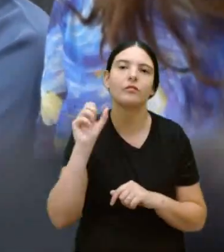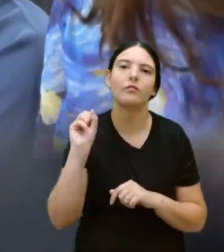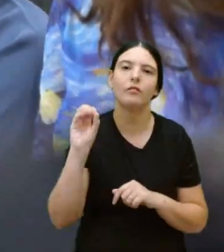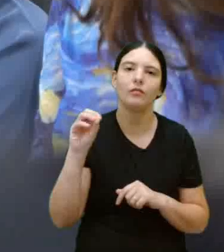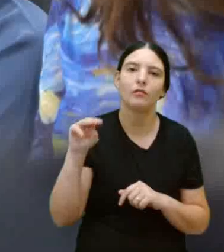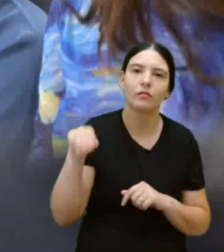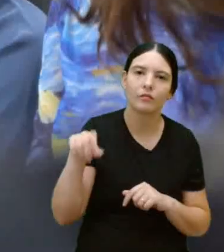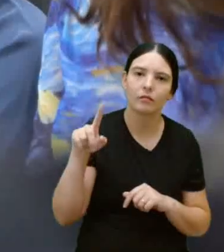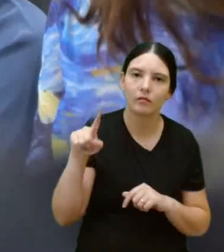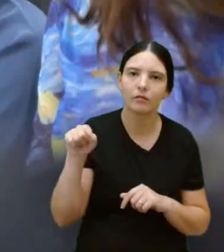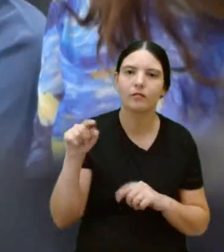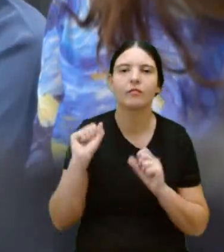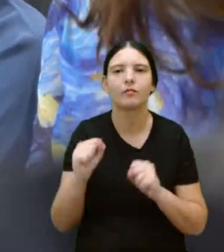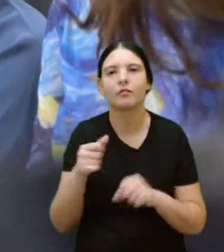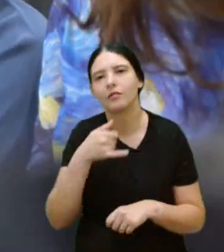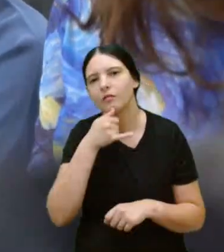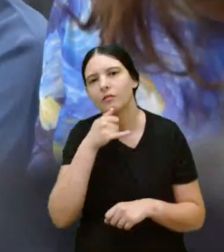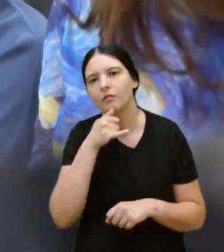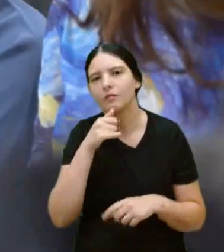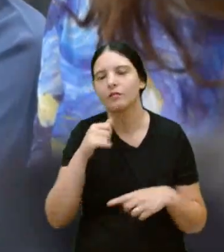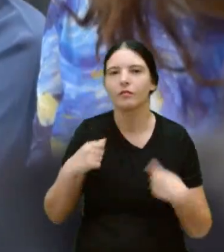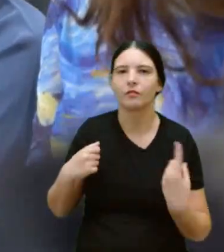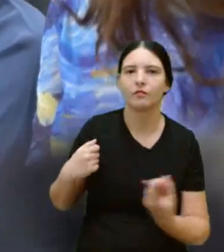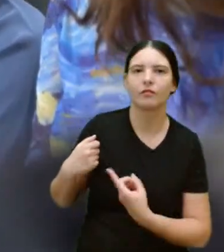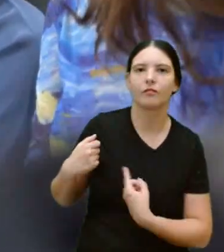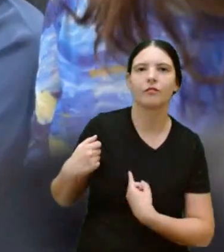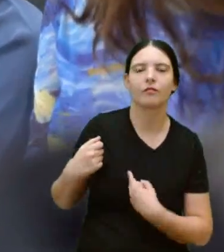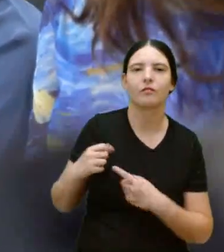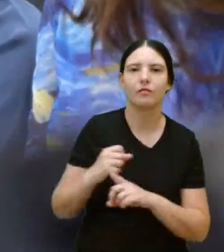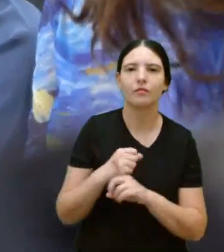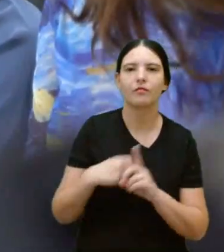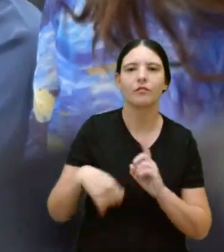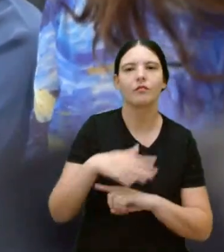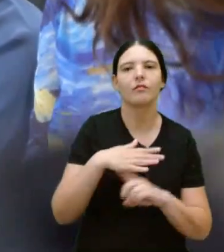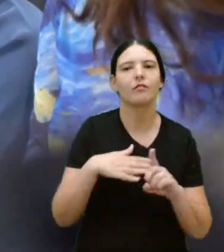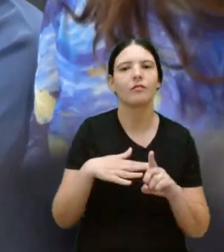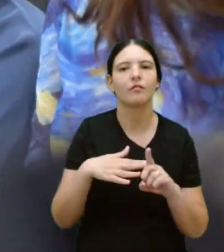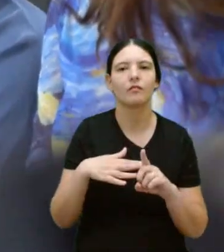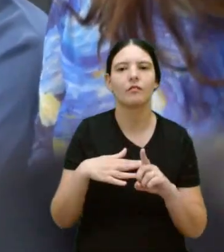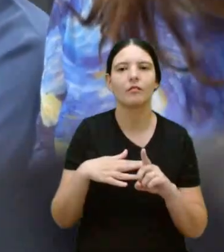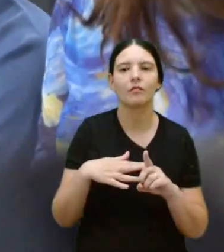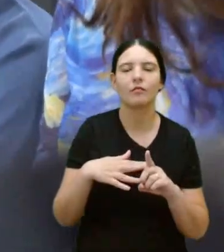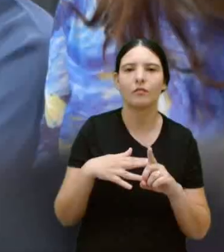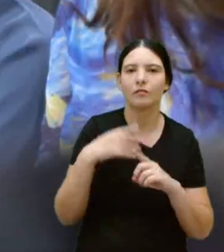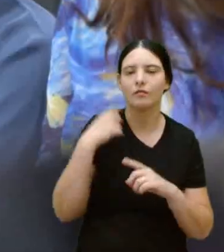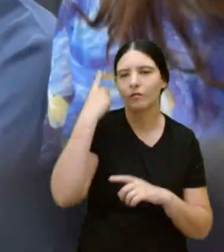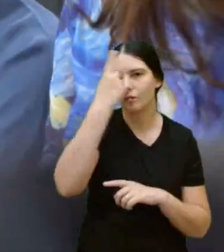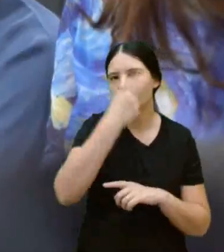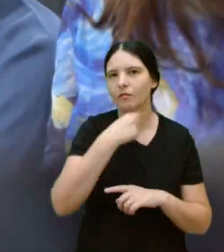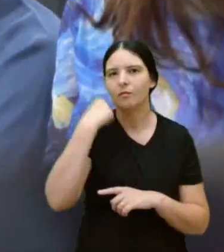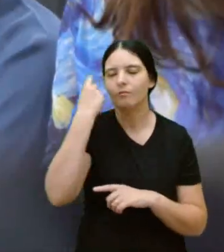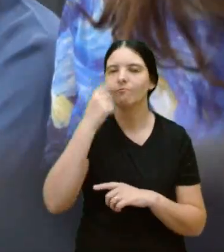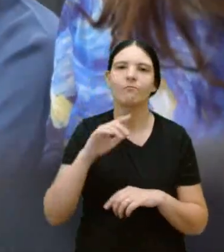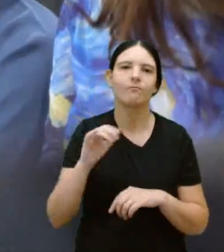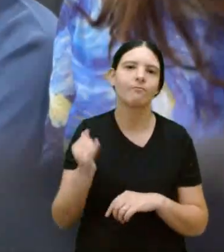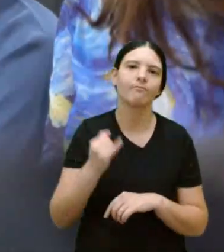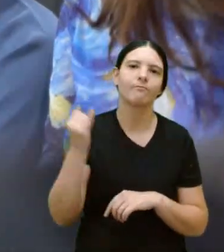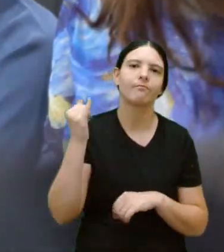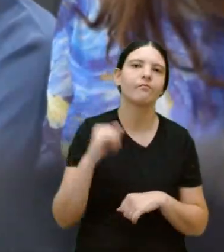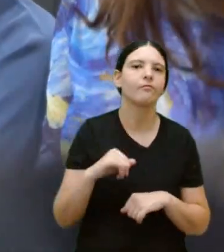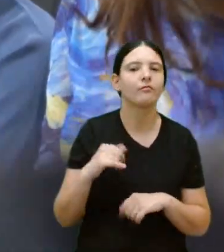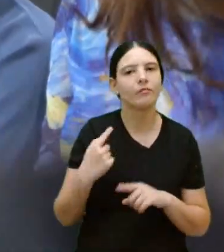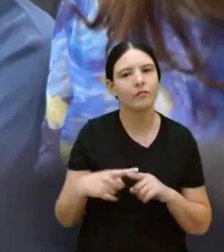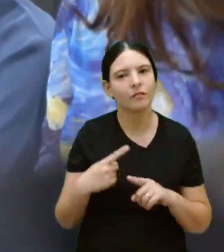dar o exemplo para nós que estamos em sociedade, em que a aparência física não é tão importante, né? Porque, pelo que eu vi, é